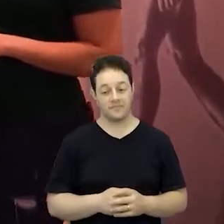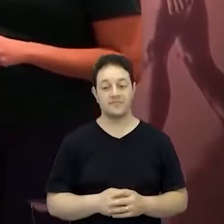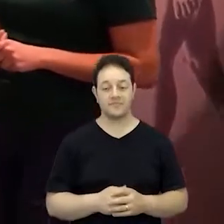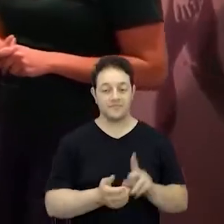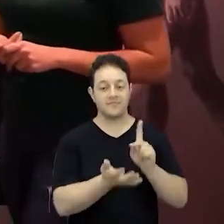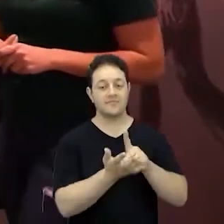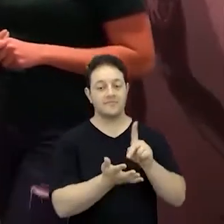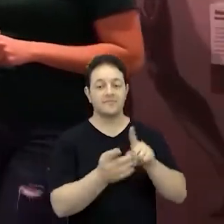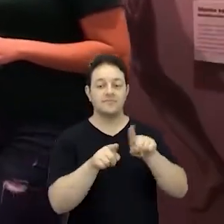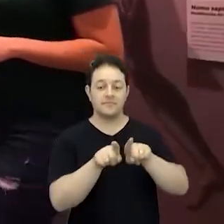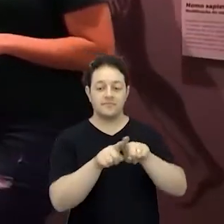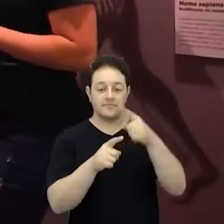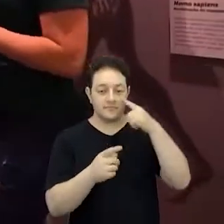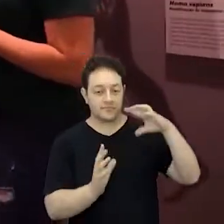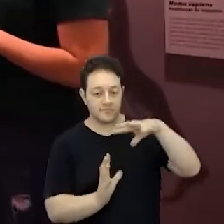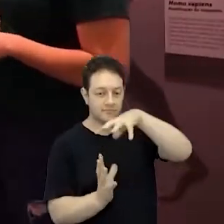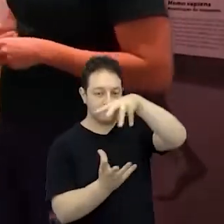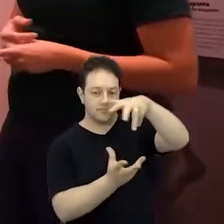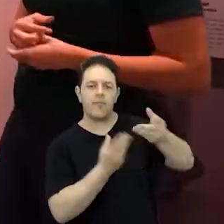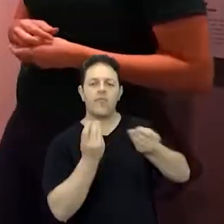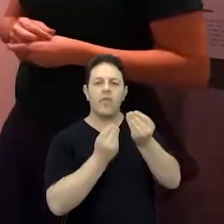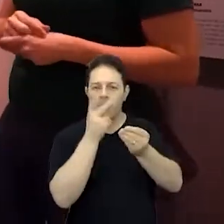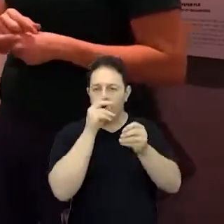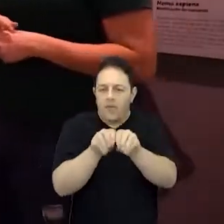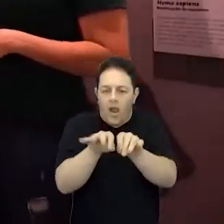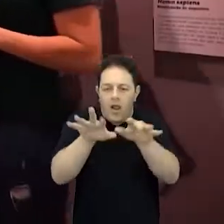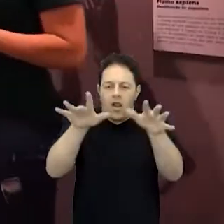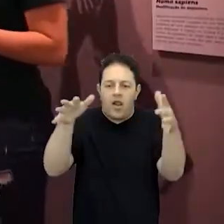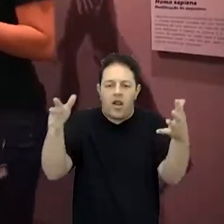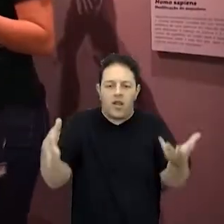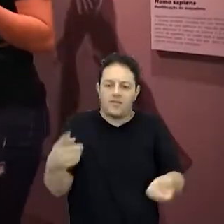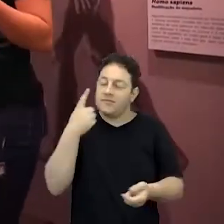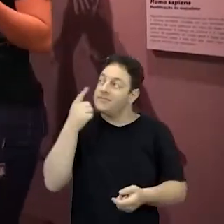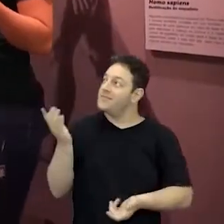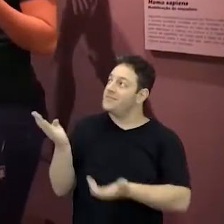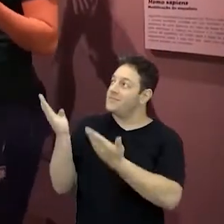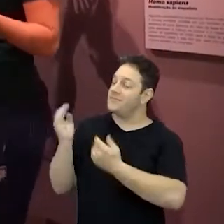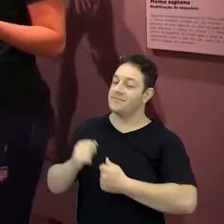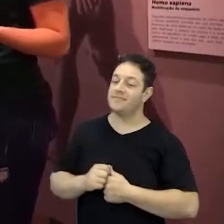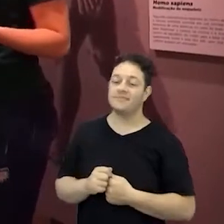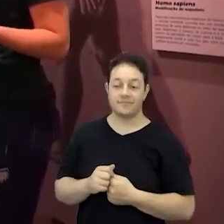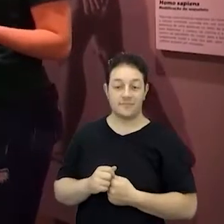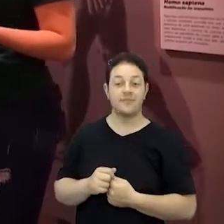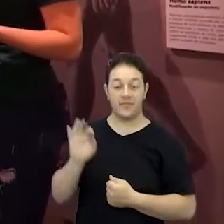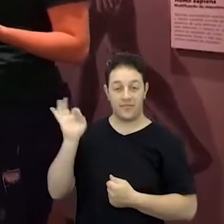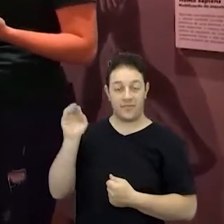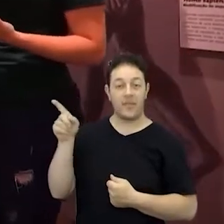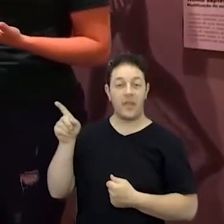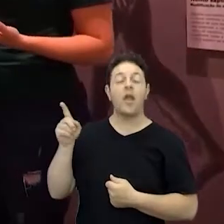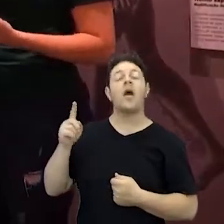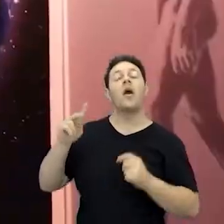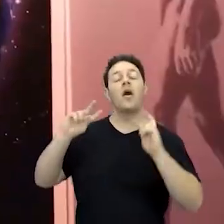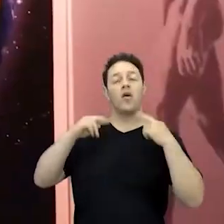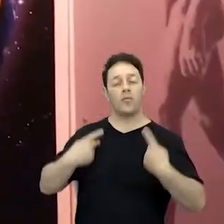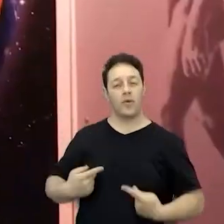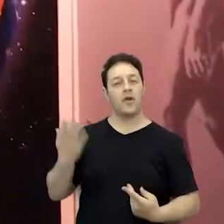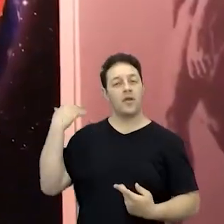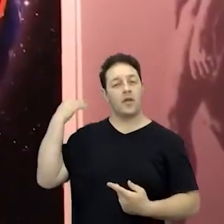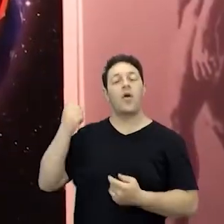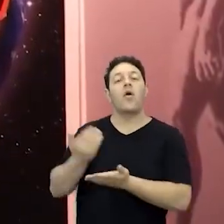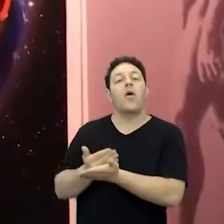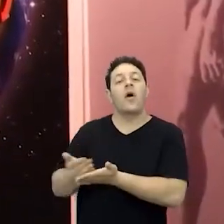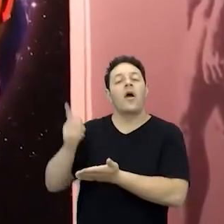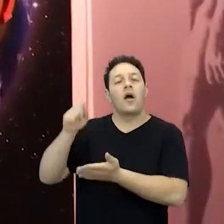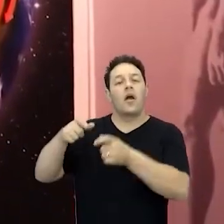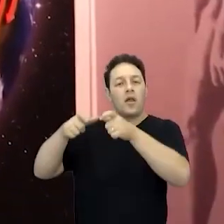aí a gente tem aqui né como esses homens migraram né isso isso mesmo então é a linhagem evolutiva humana ela surgiu no continente